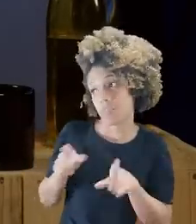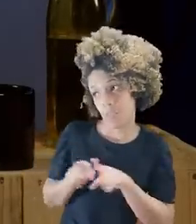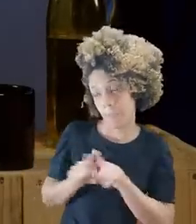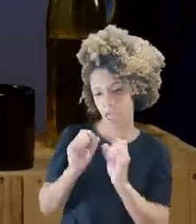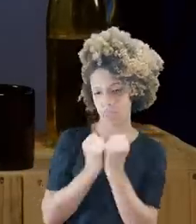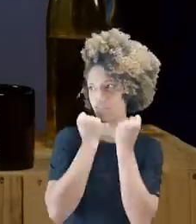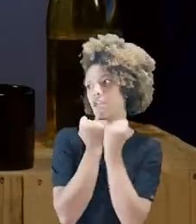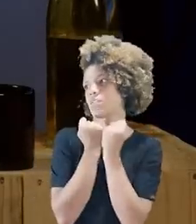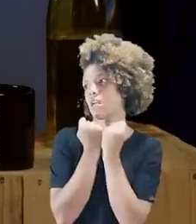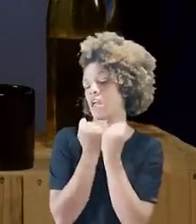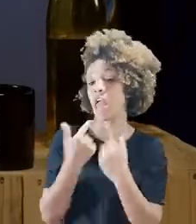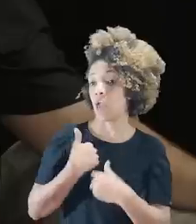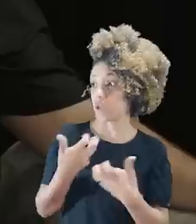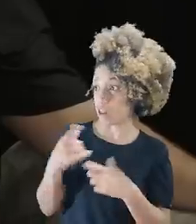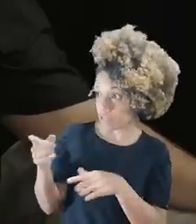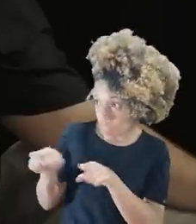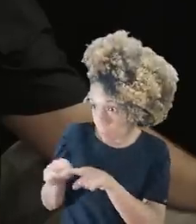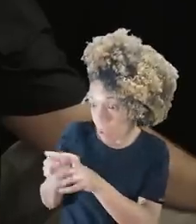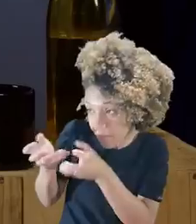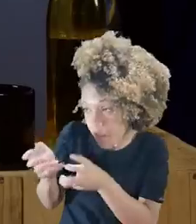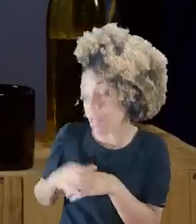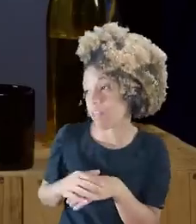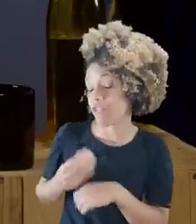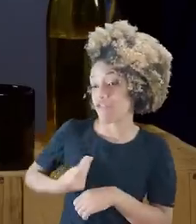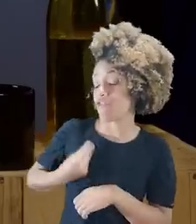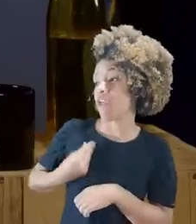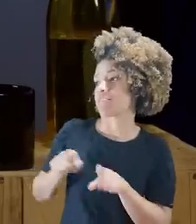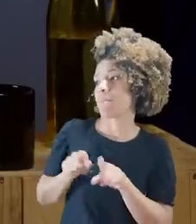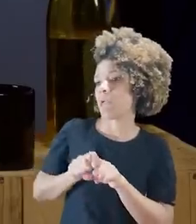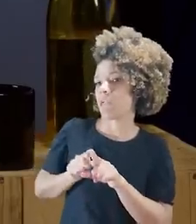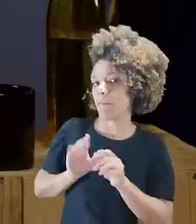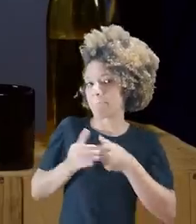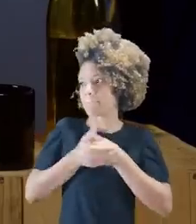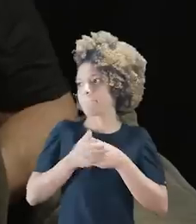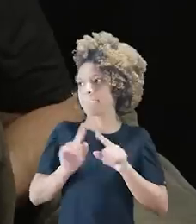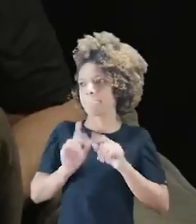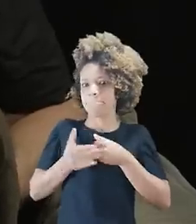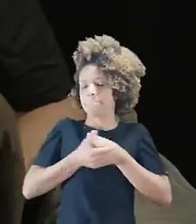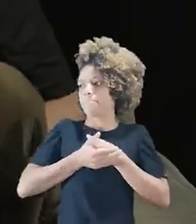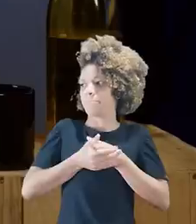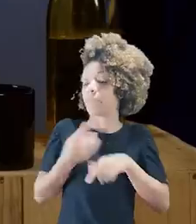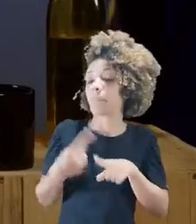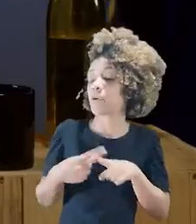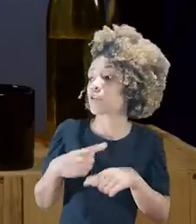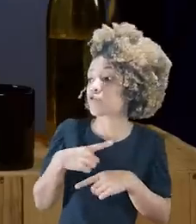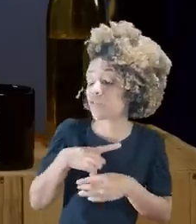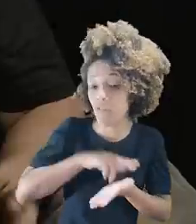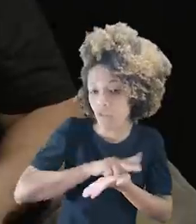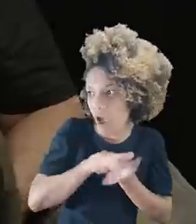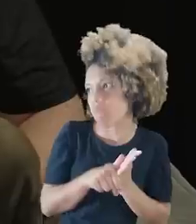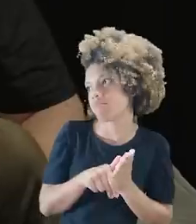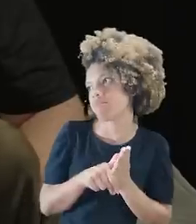estereótipo da imagem que é do brasileiro que não é um estereótipo é exatamente estereótipo do brasileiro tanto que o